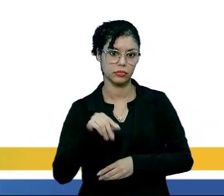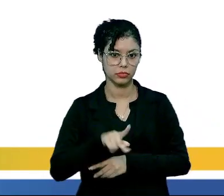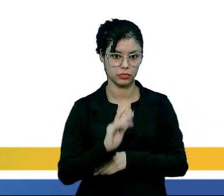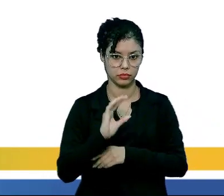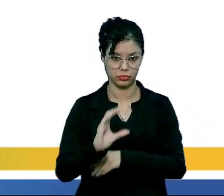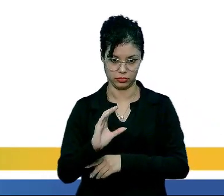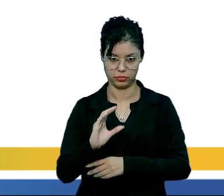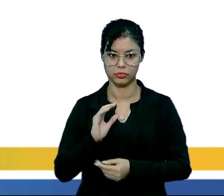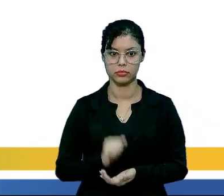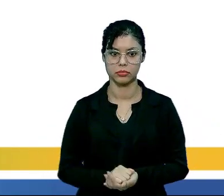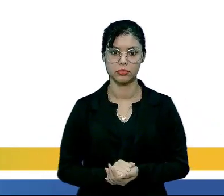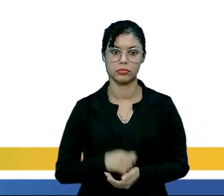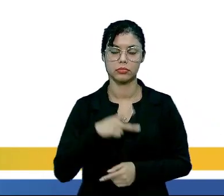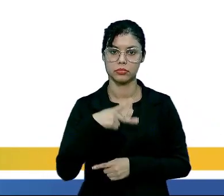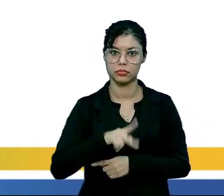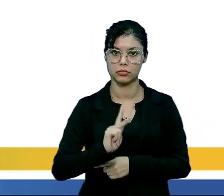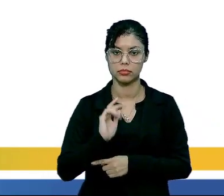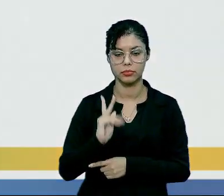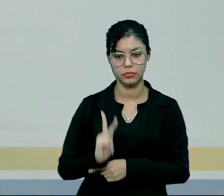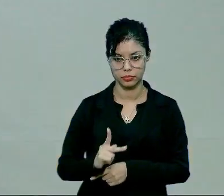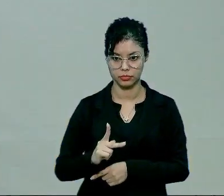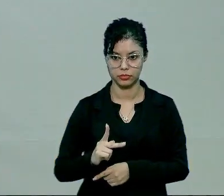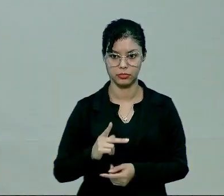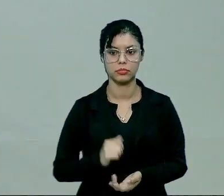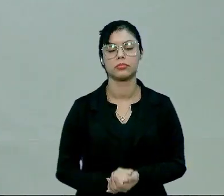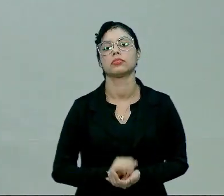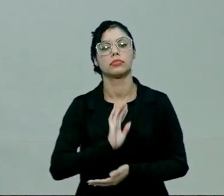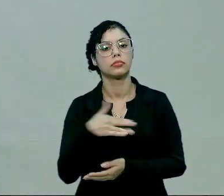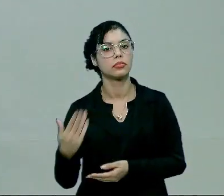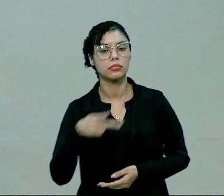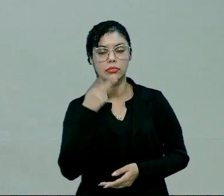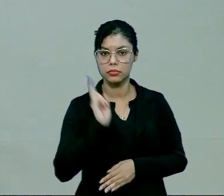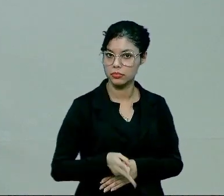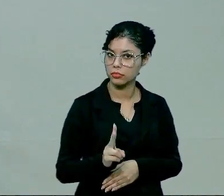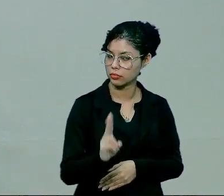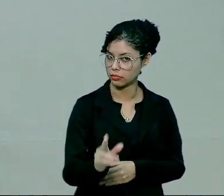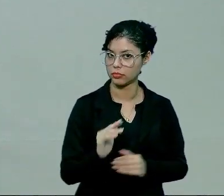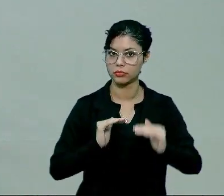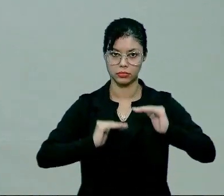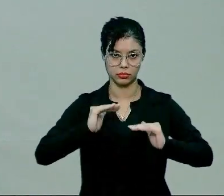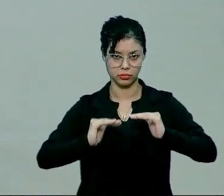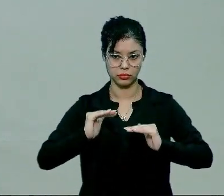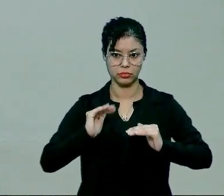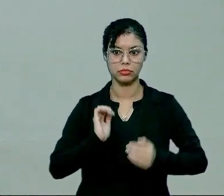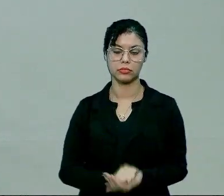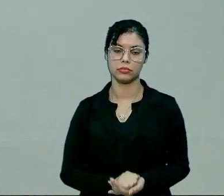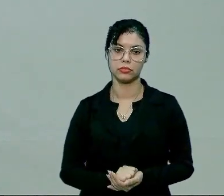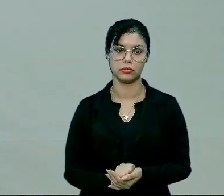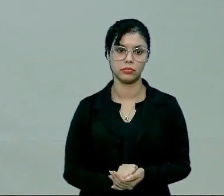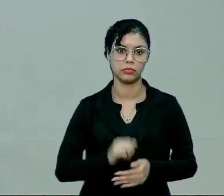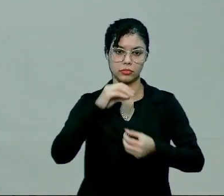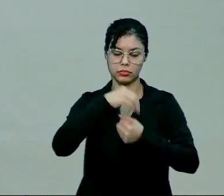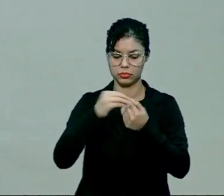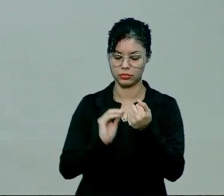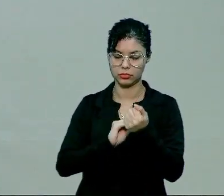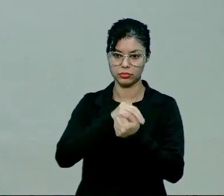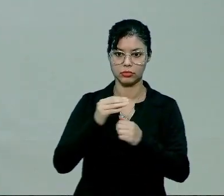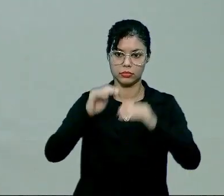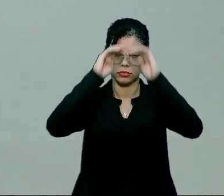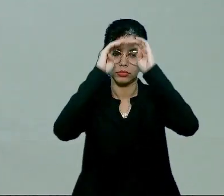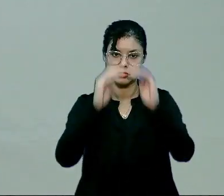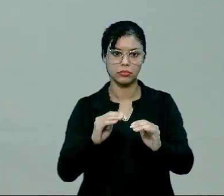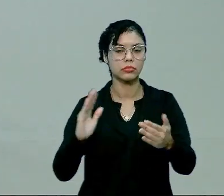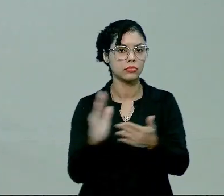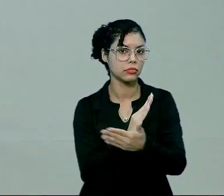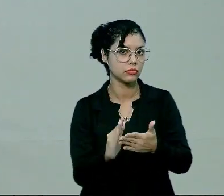Kc quanto para Kp. Lembrando que, quando eu falo de constante de equilíbrio, eu estou falando de moléculas que